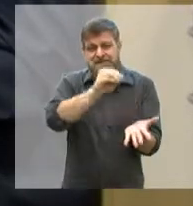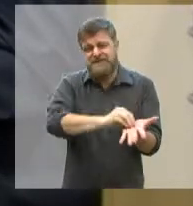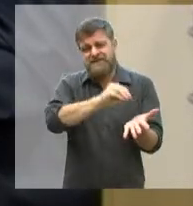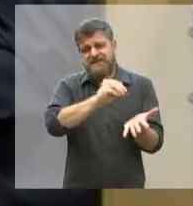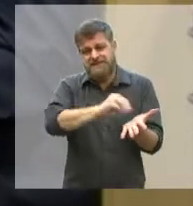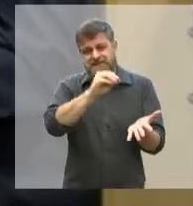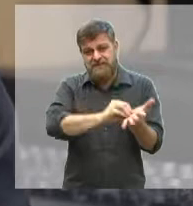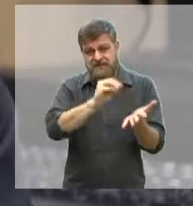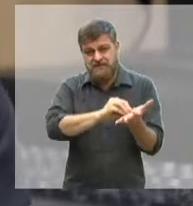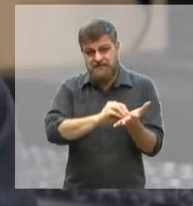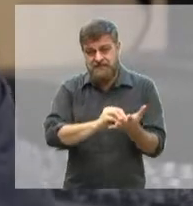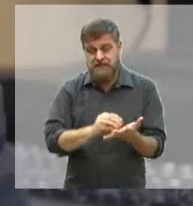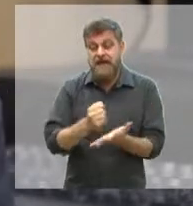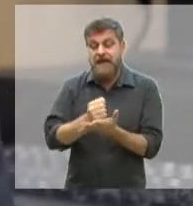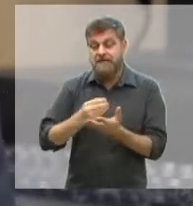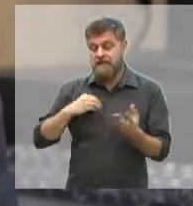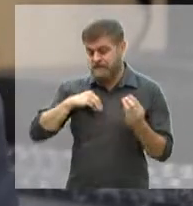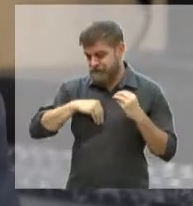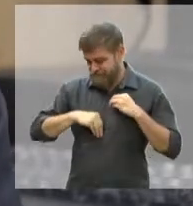aí para depressão.